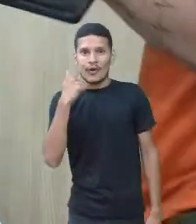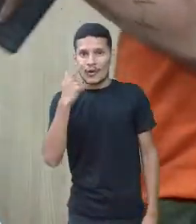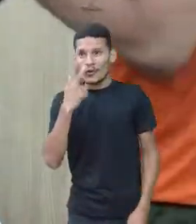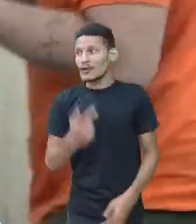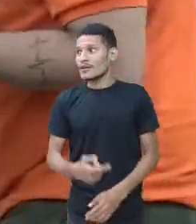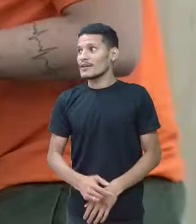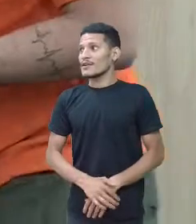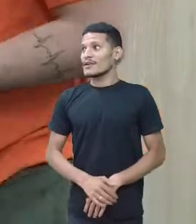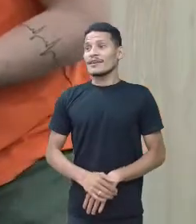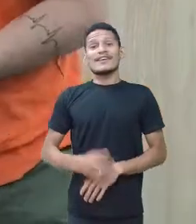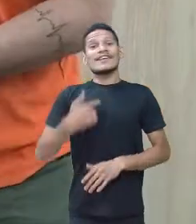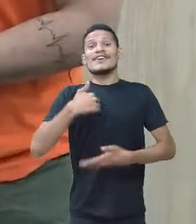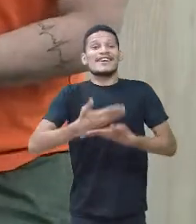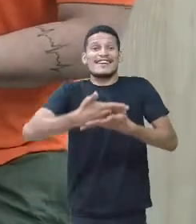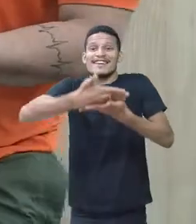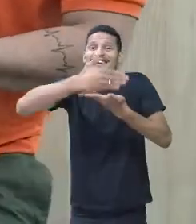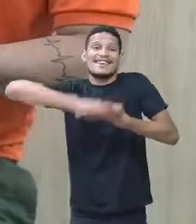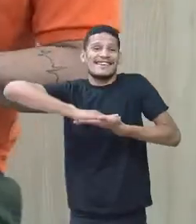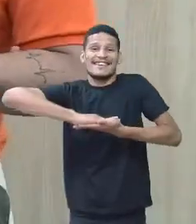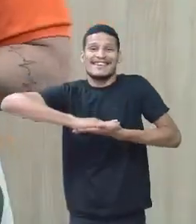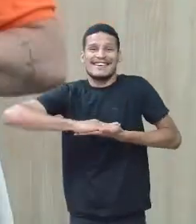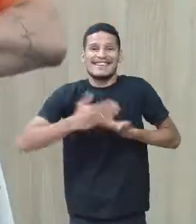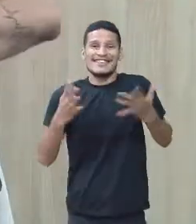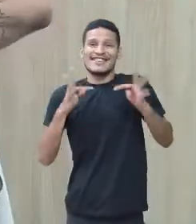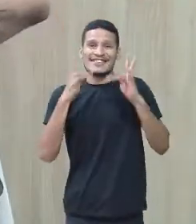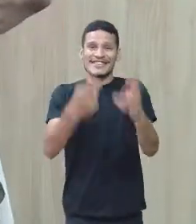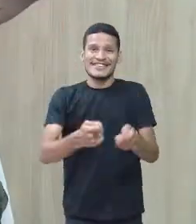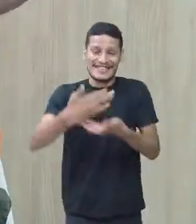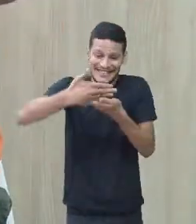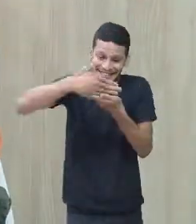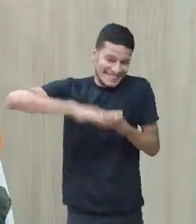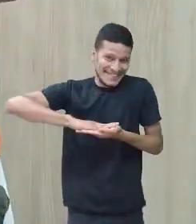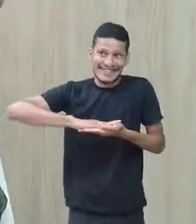Eita, dele, fechei, foi tudo.